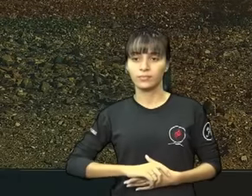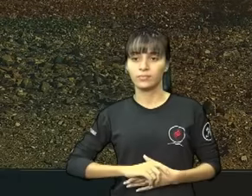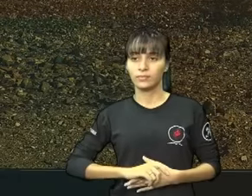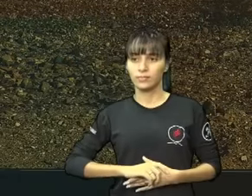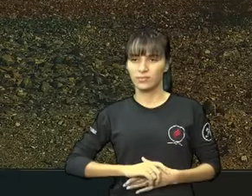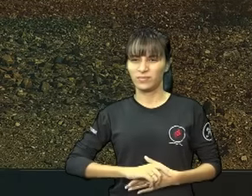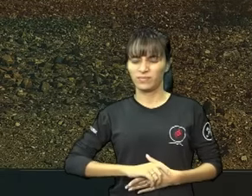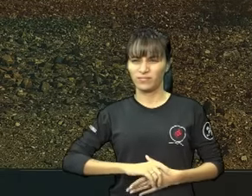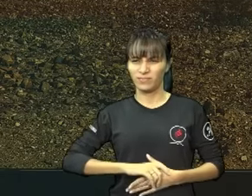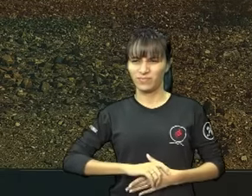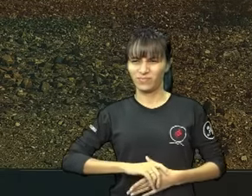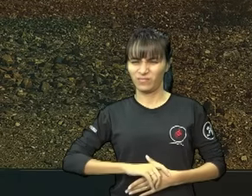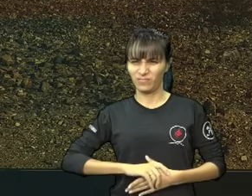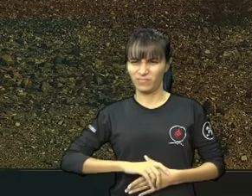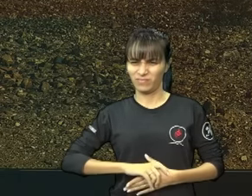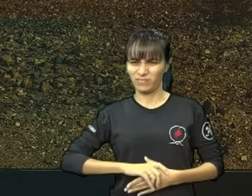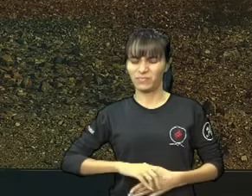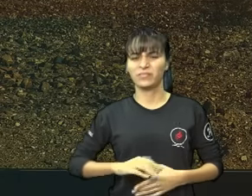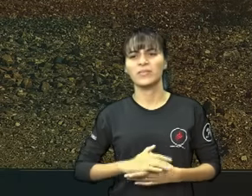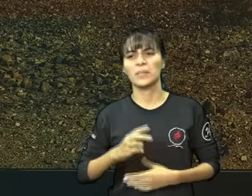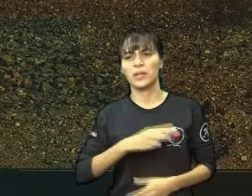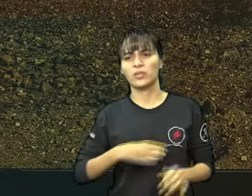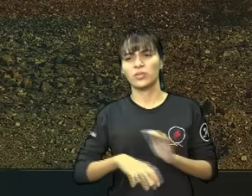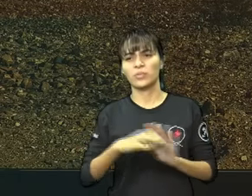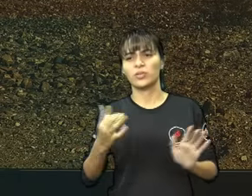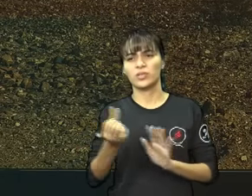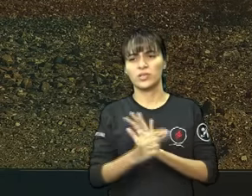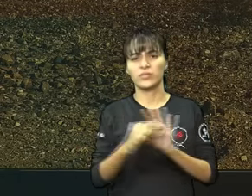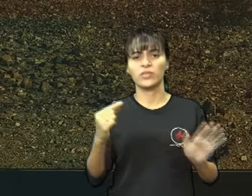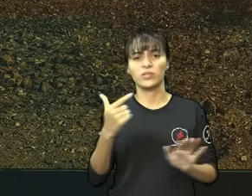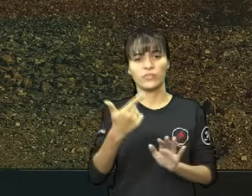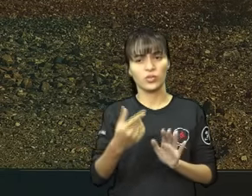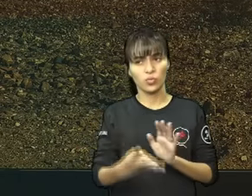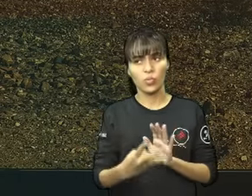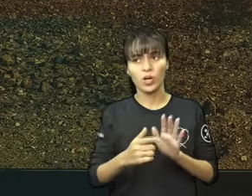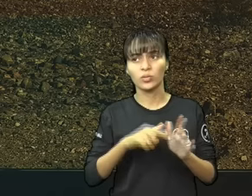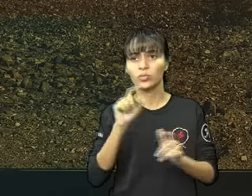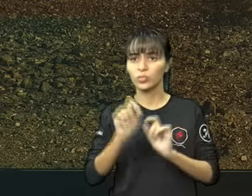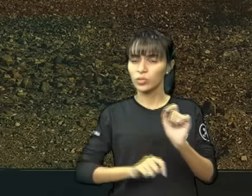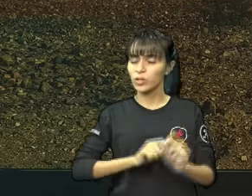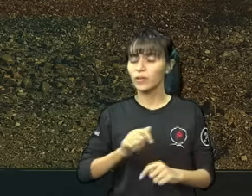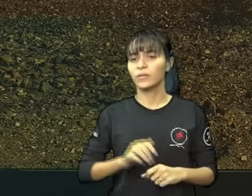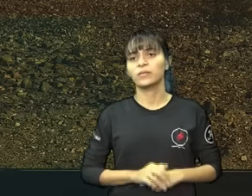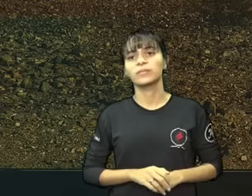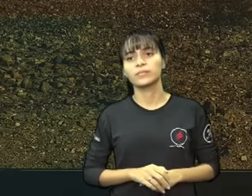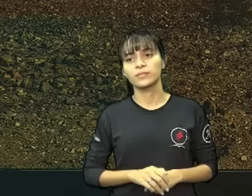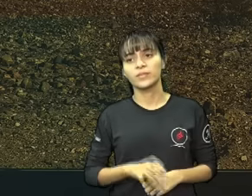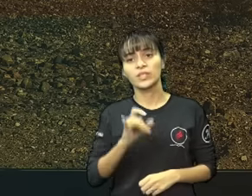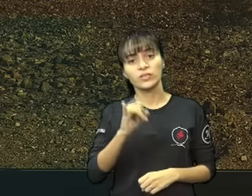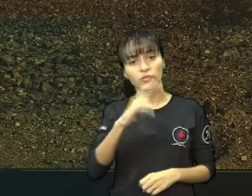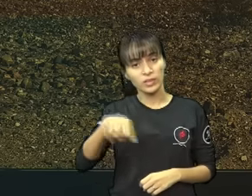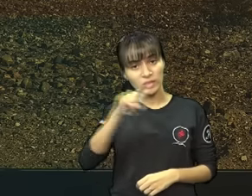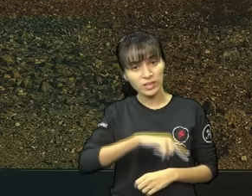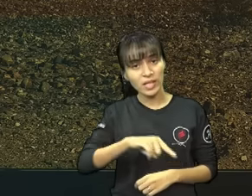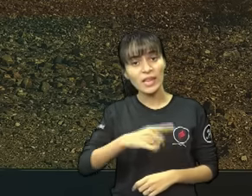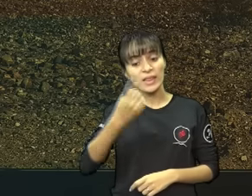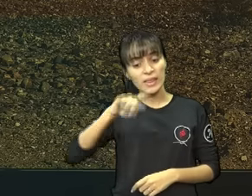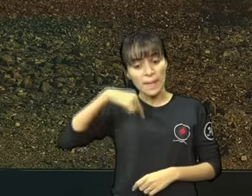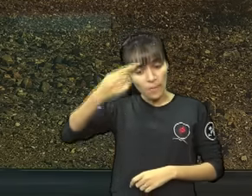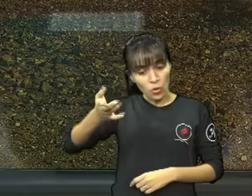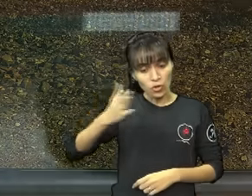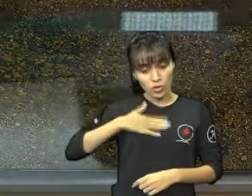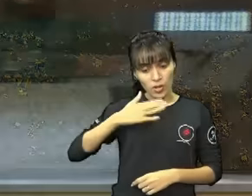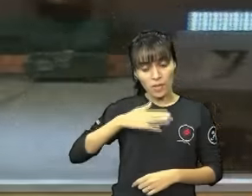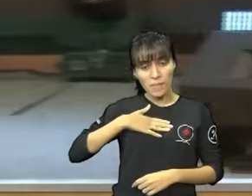e foi Jesus que falou em Mateus 16 24 quem quiser vir após mim negue-se